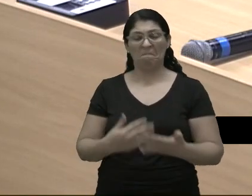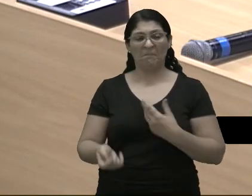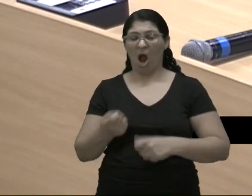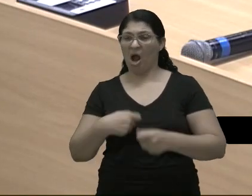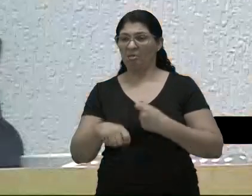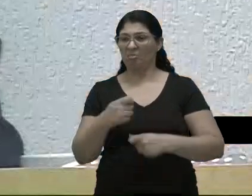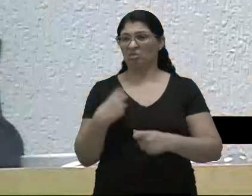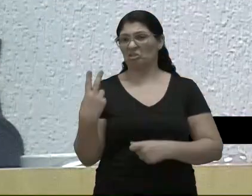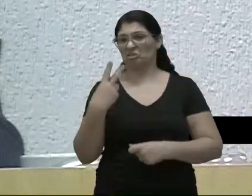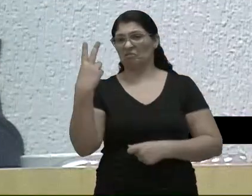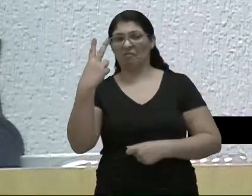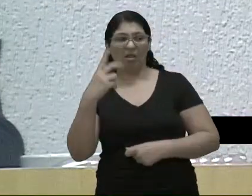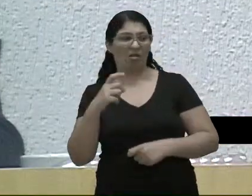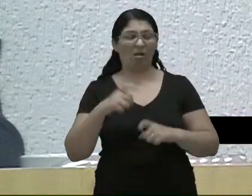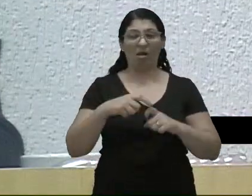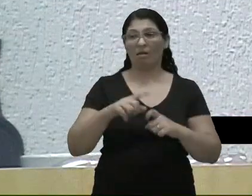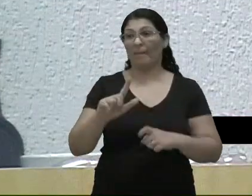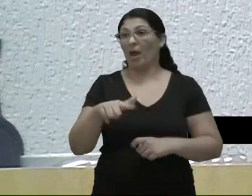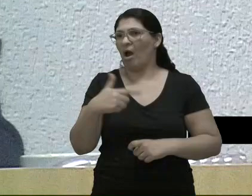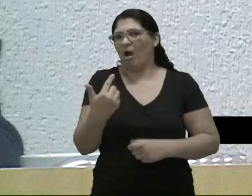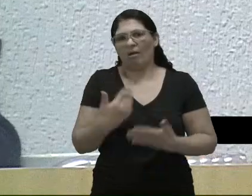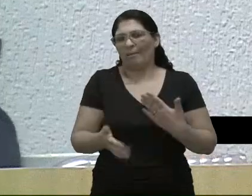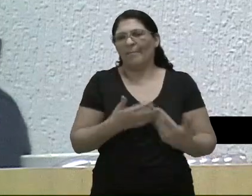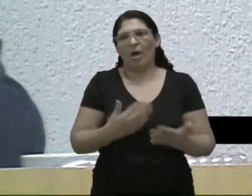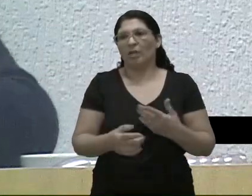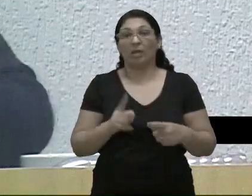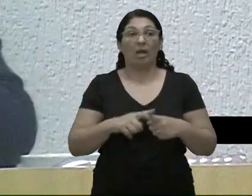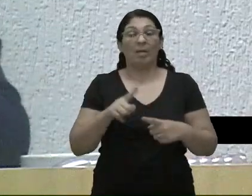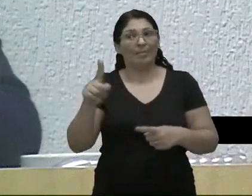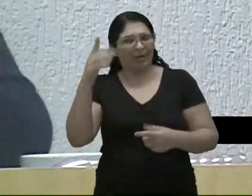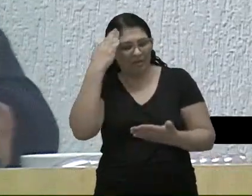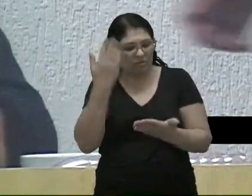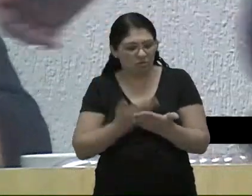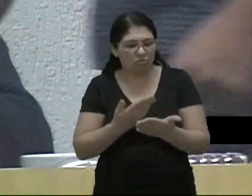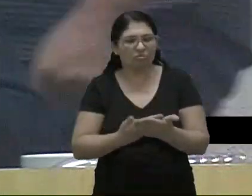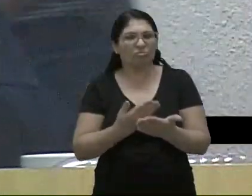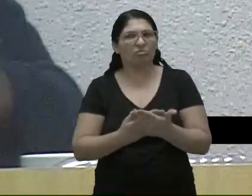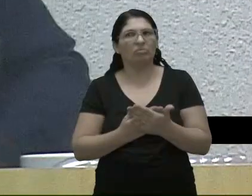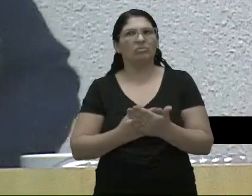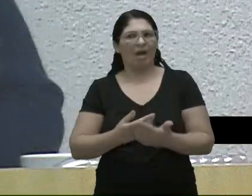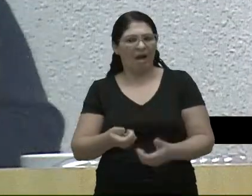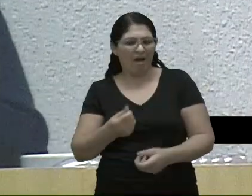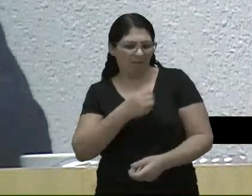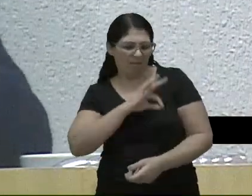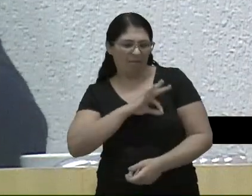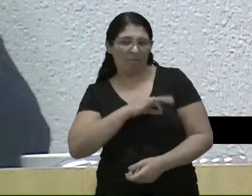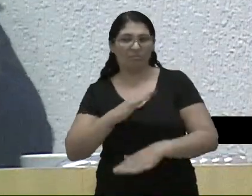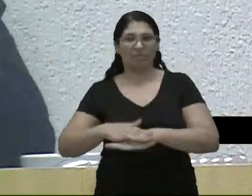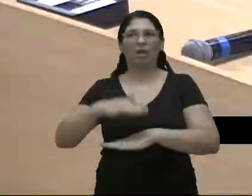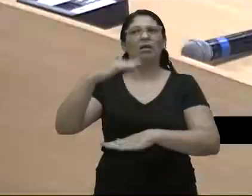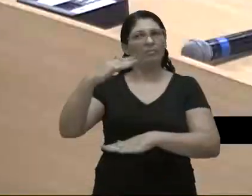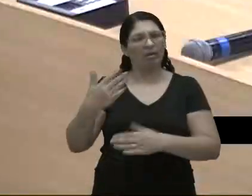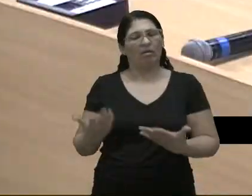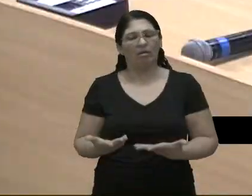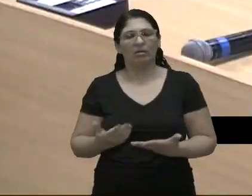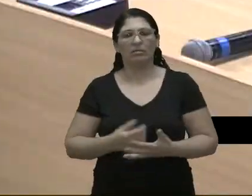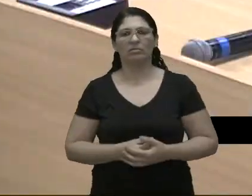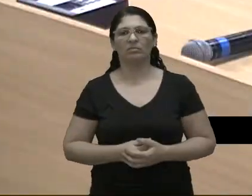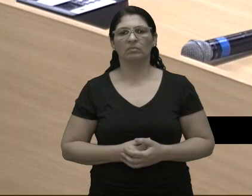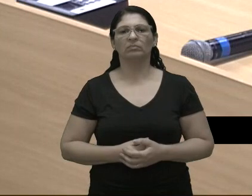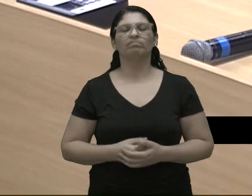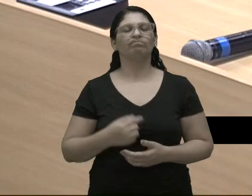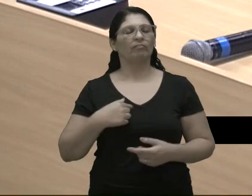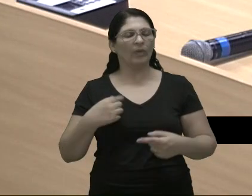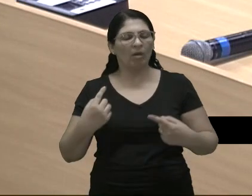um valor, dos médicos é outro. Até porque os caras estudaram para ter um salário mais alto, né? Eu mas também, tem que estar em dia. Vereador, eu também concordo com a senhora,